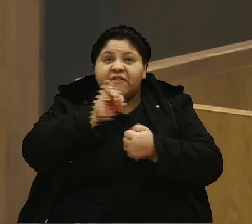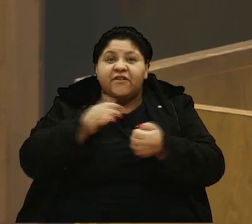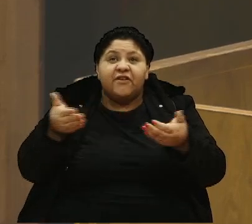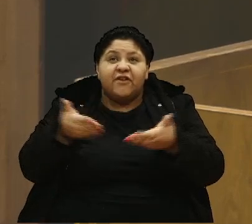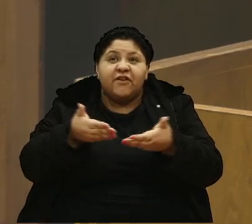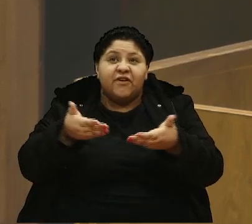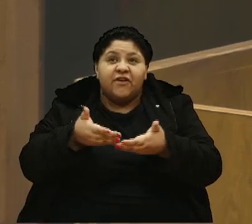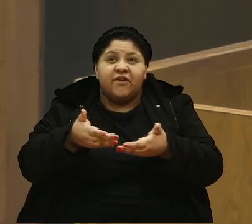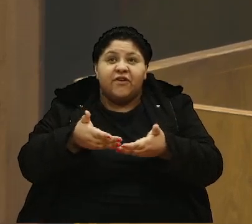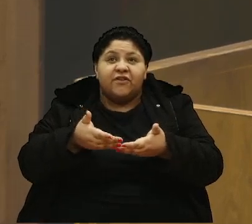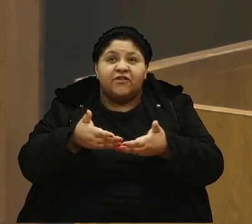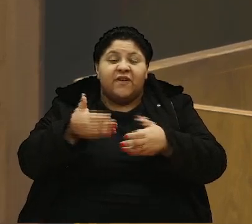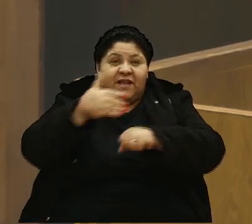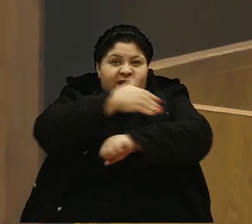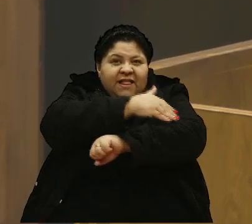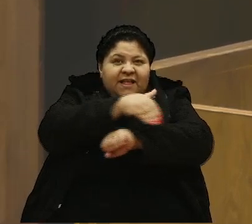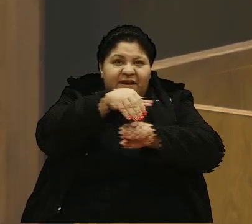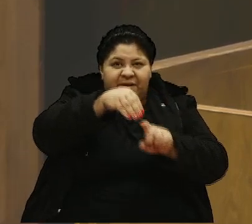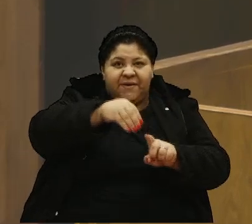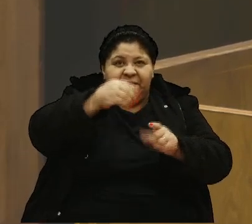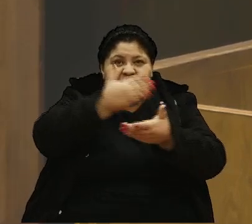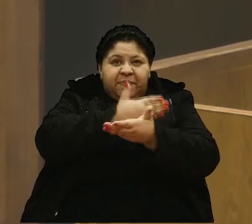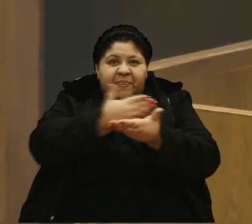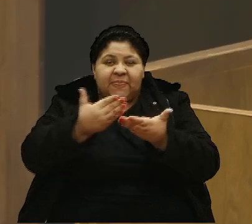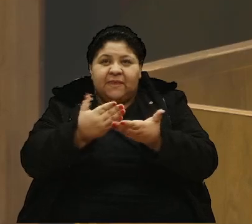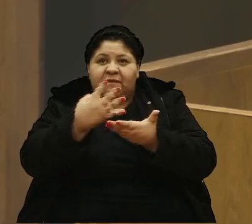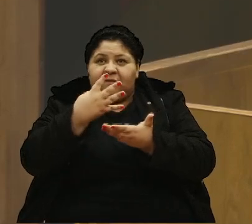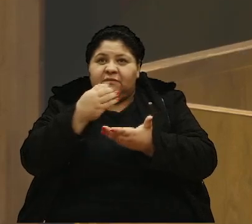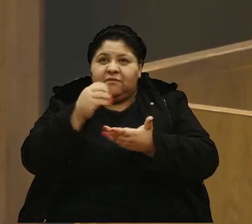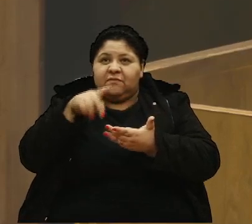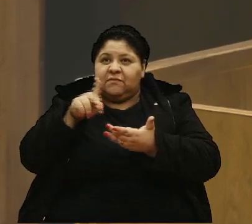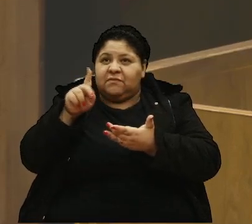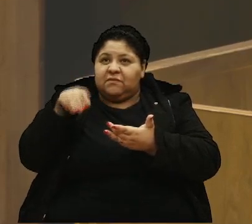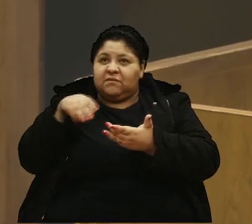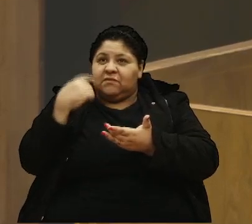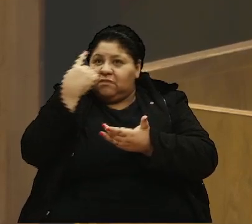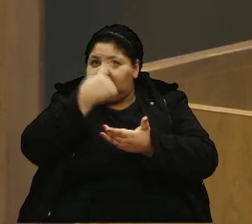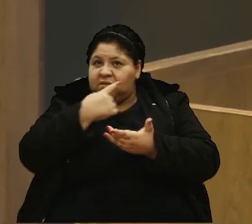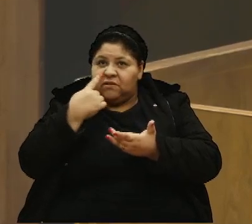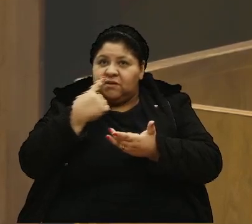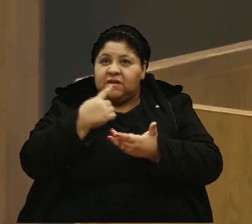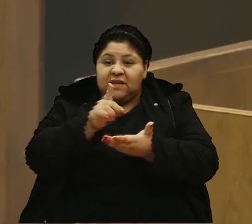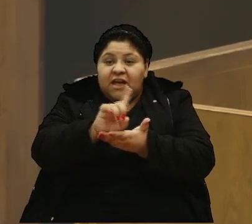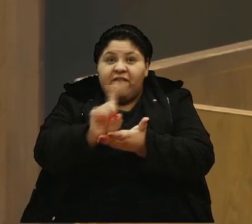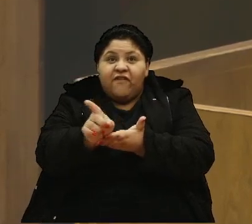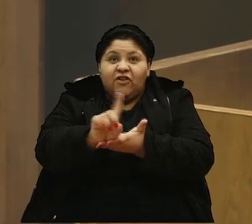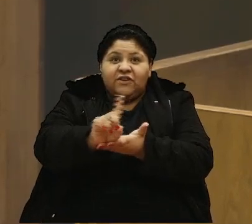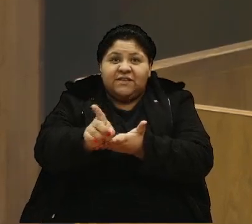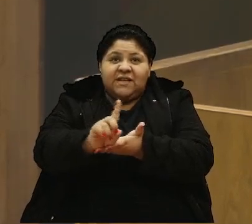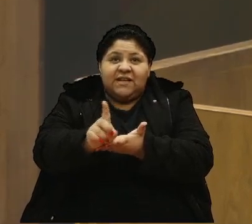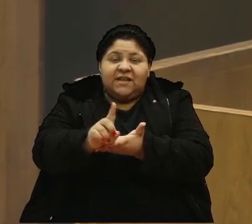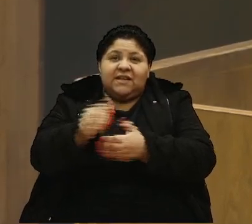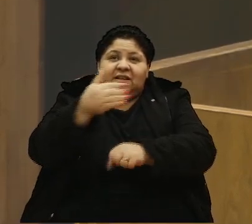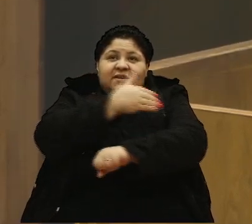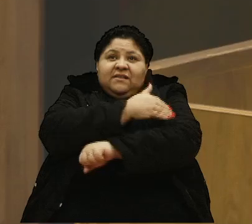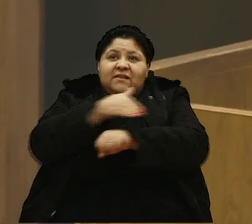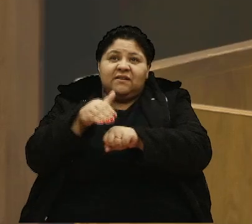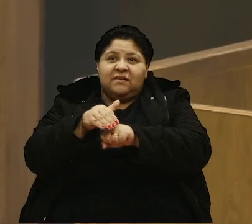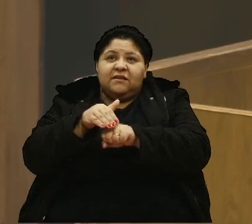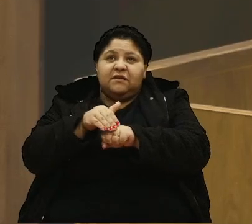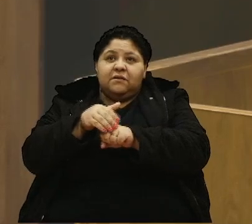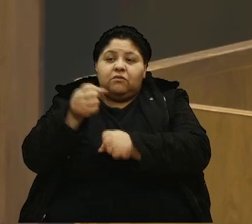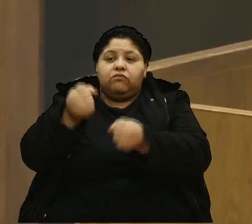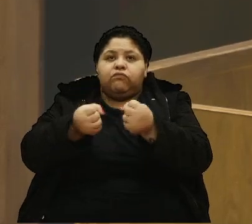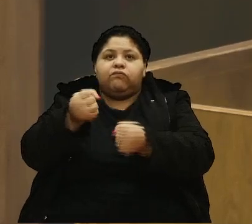quando você estiver na Sinimbu, inicie uma aceleração a 40 km por hora, que é a velocidade da via, e vai andando pela